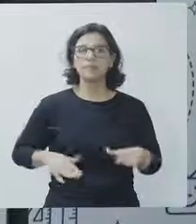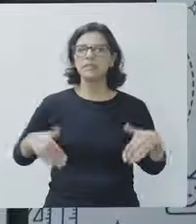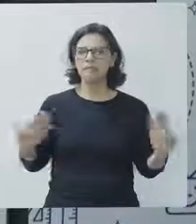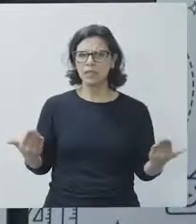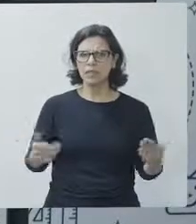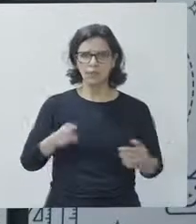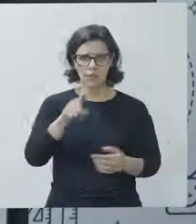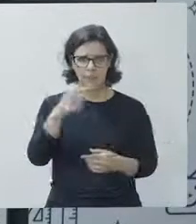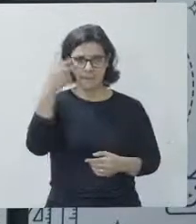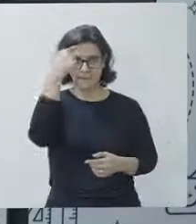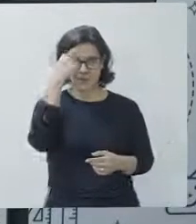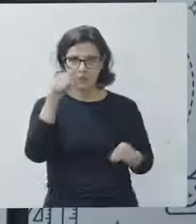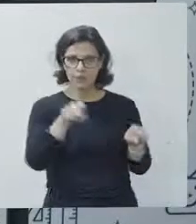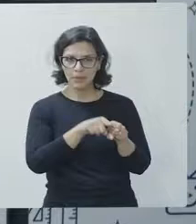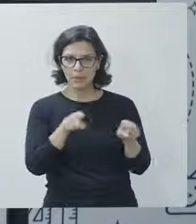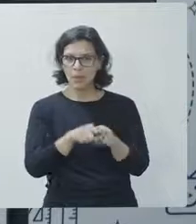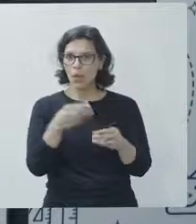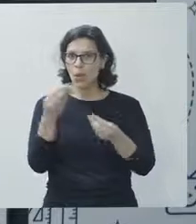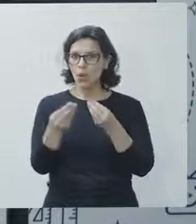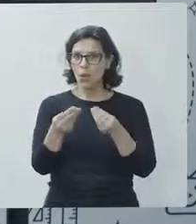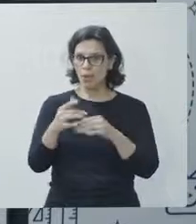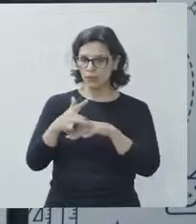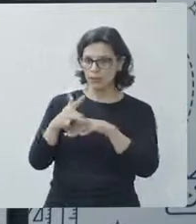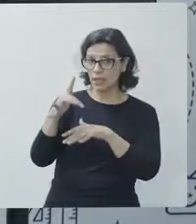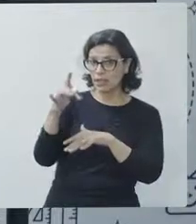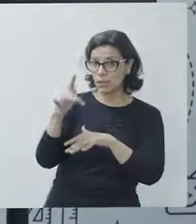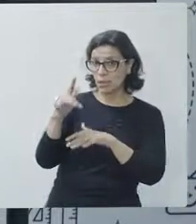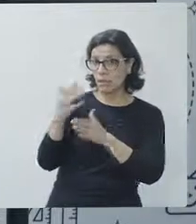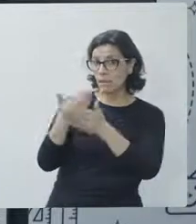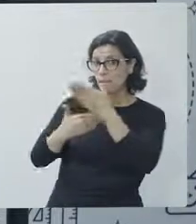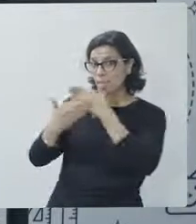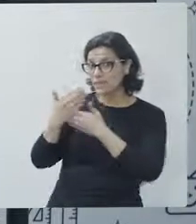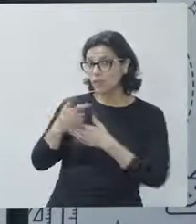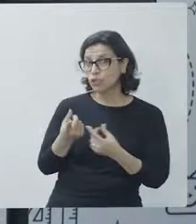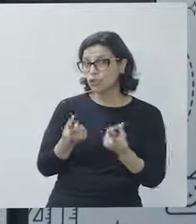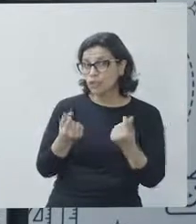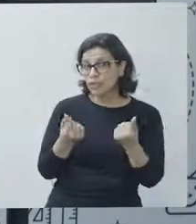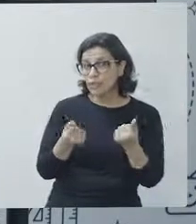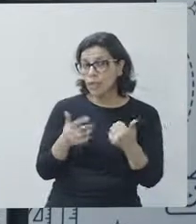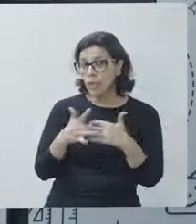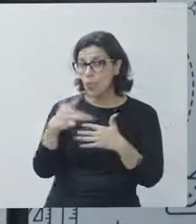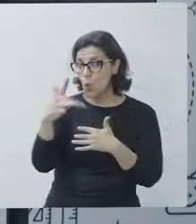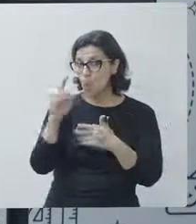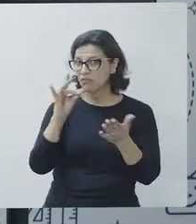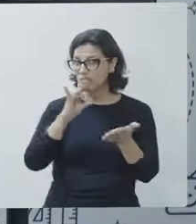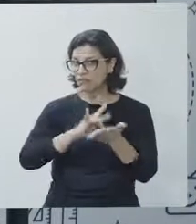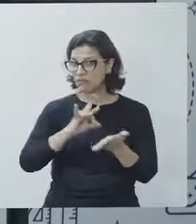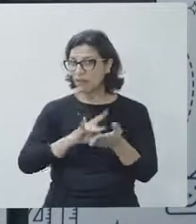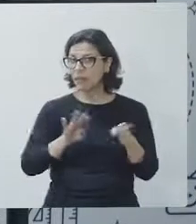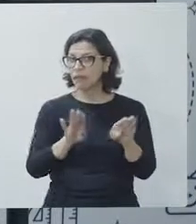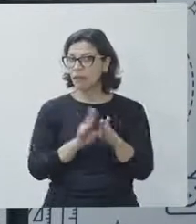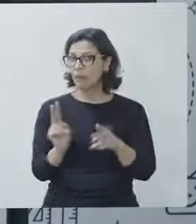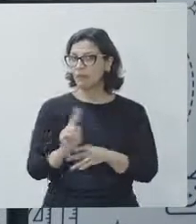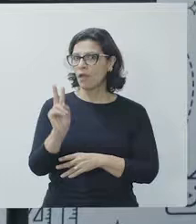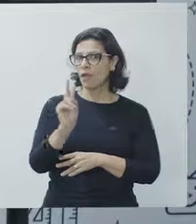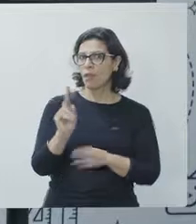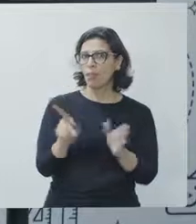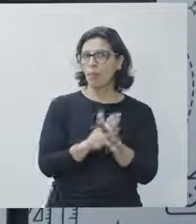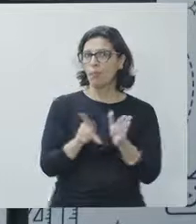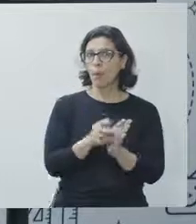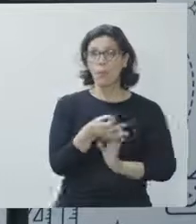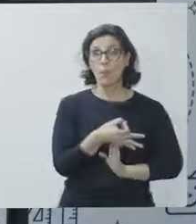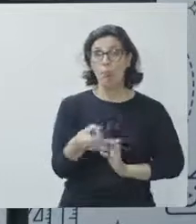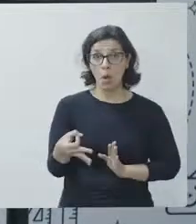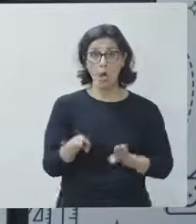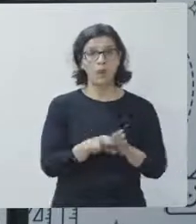Então, será que você pensou nessa questão que o tesouro pode não ser esse tesouro como a gente está acostumado, esse valor, né? Esse valor